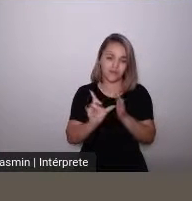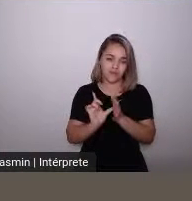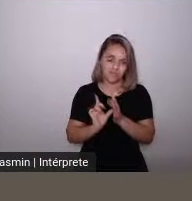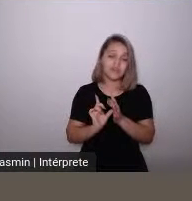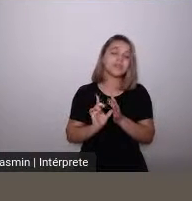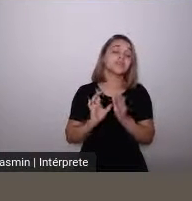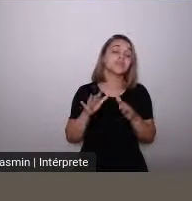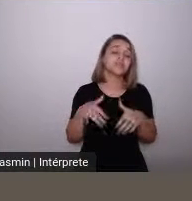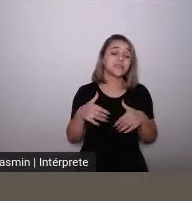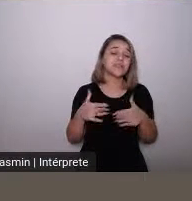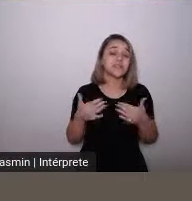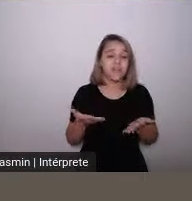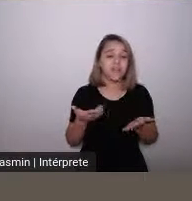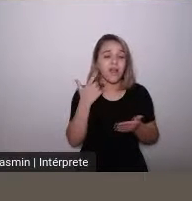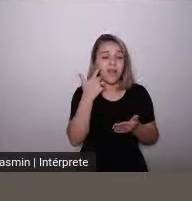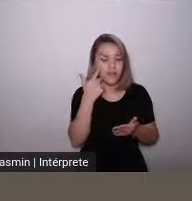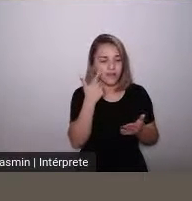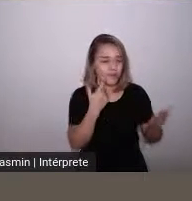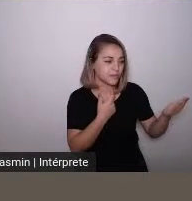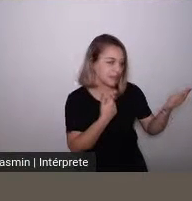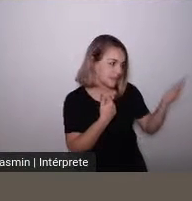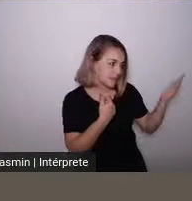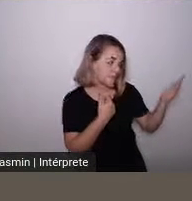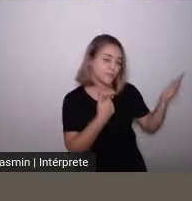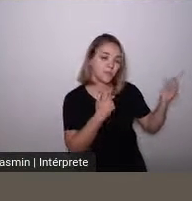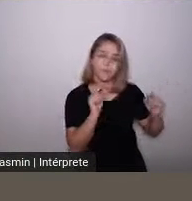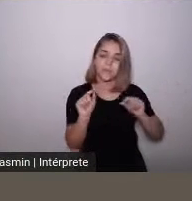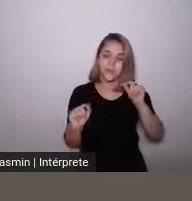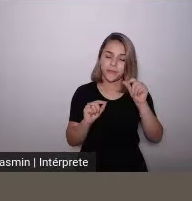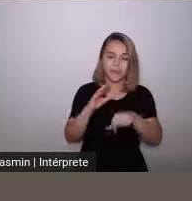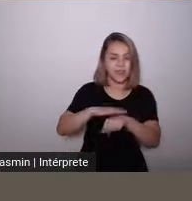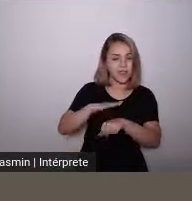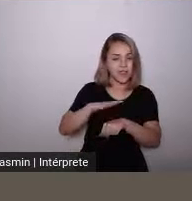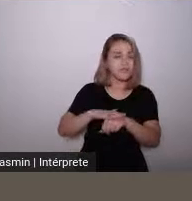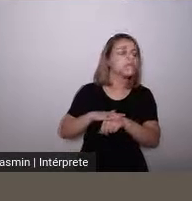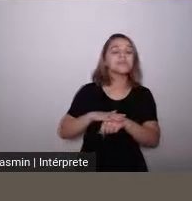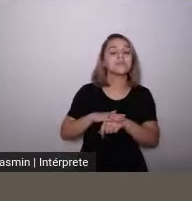aqui você tem uma produção